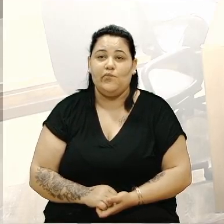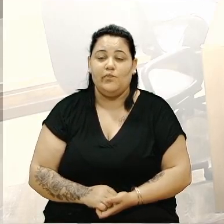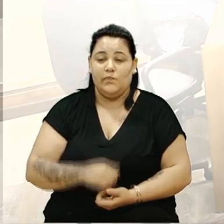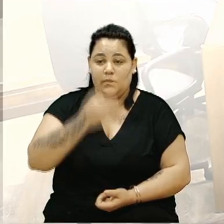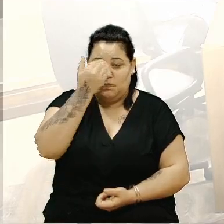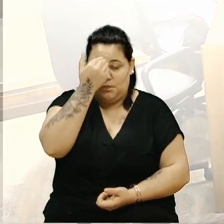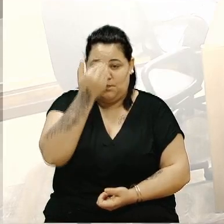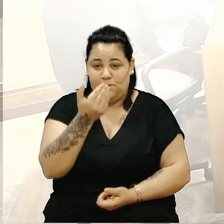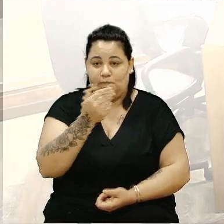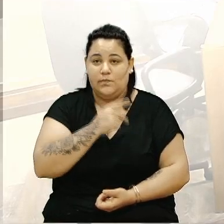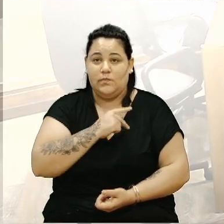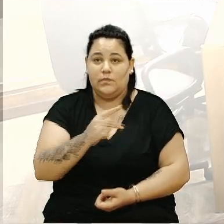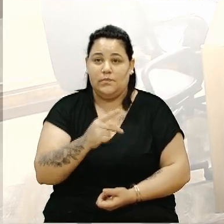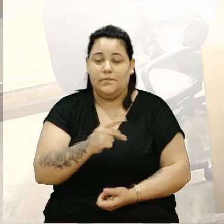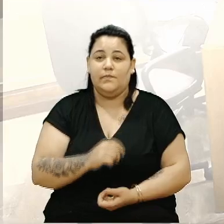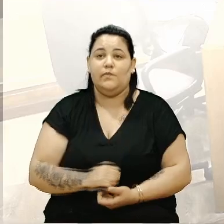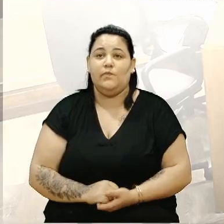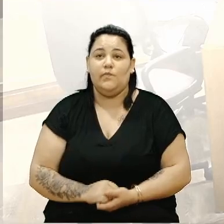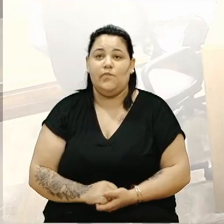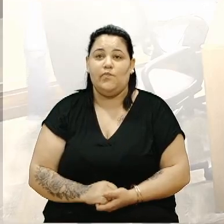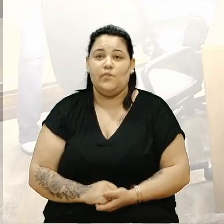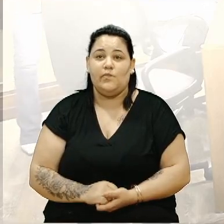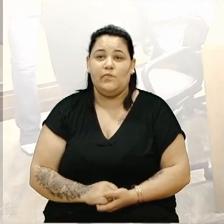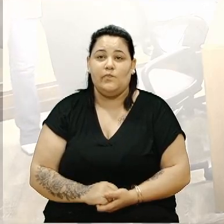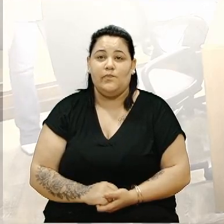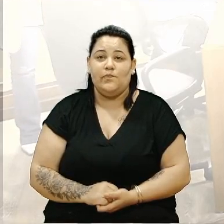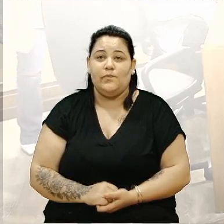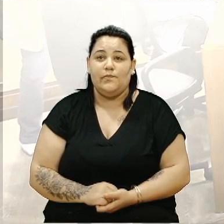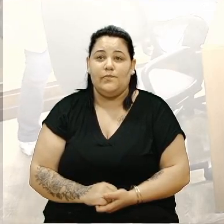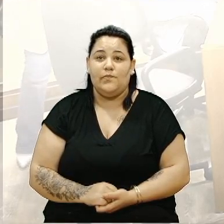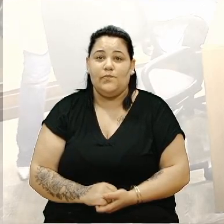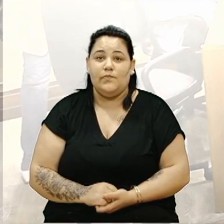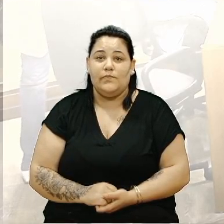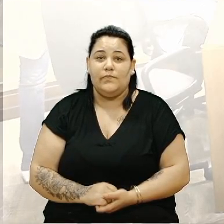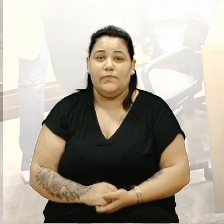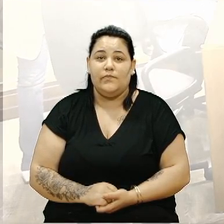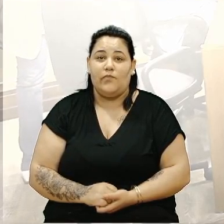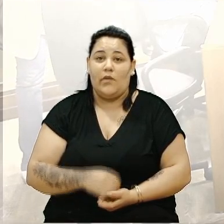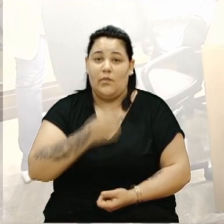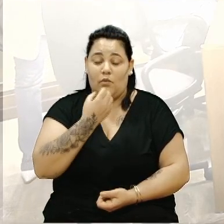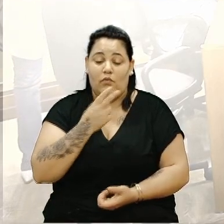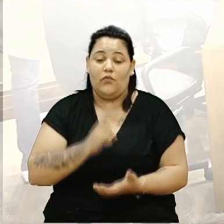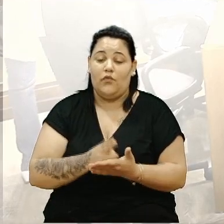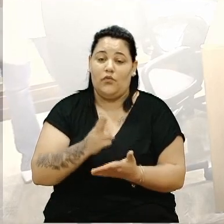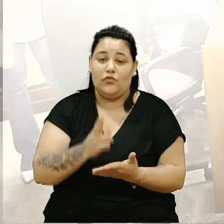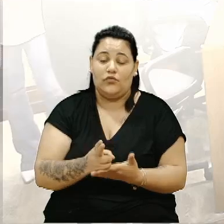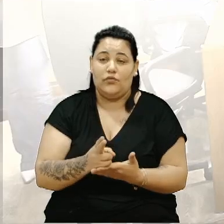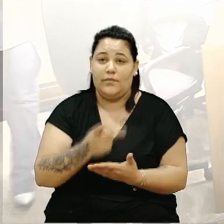Obrigado, senhora presidente. Bom, eu vou seguir na mesma linha do vereador